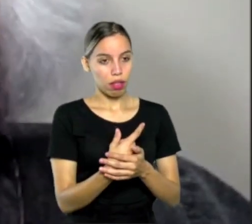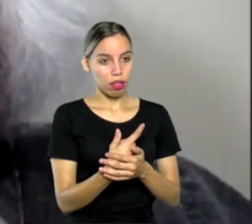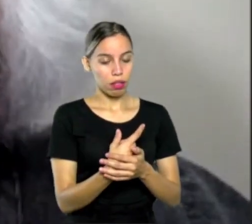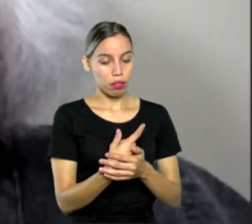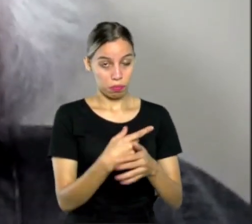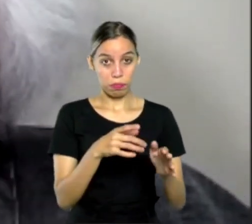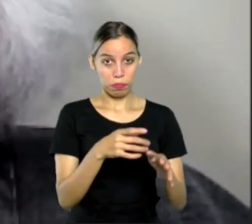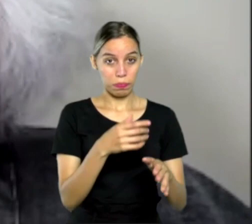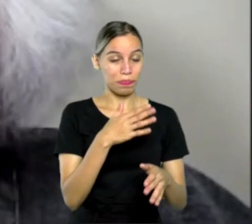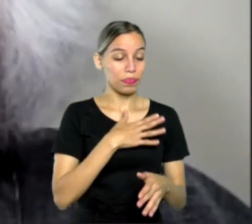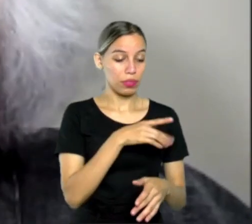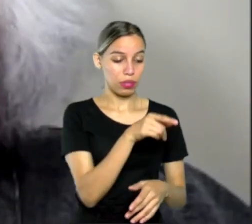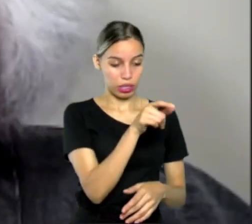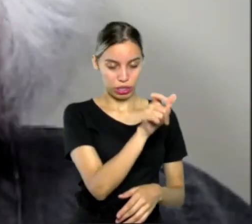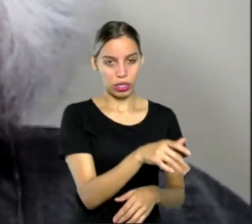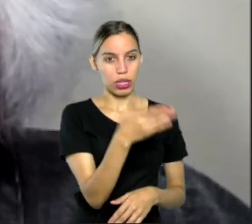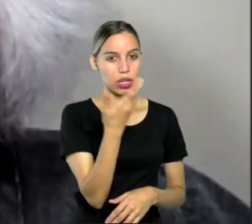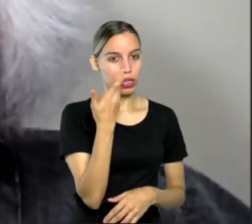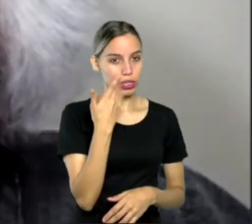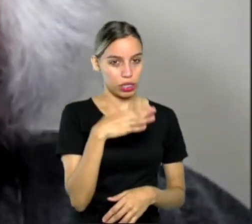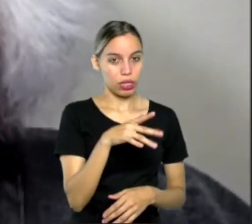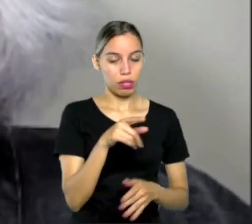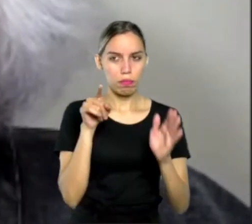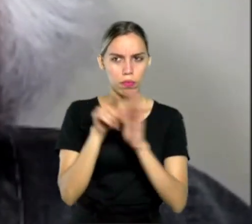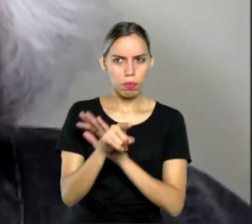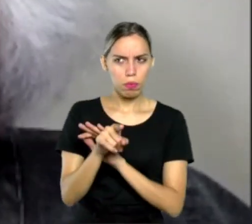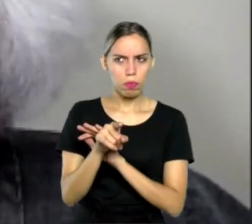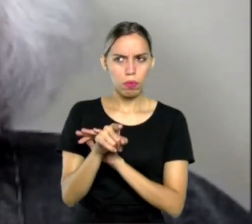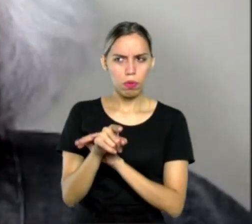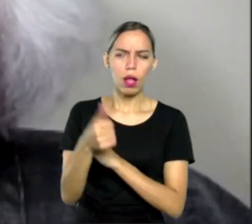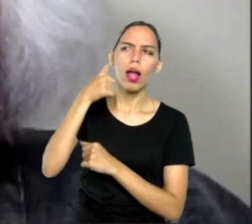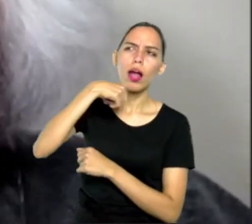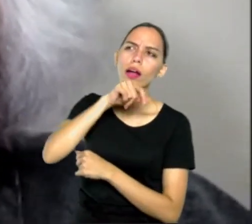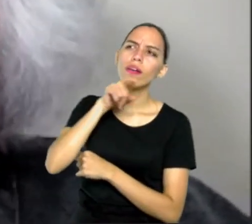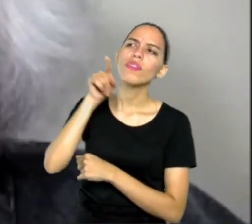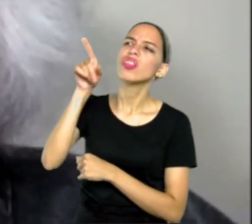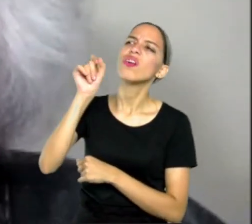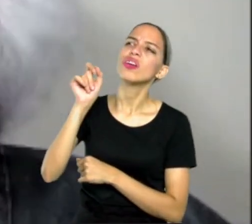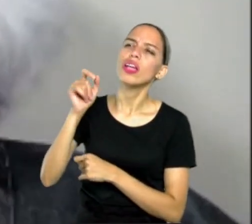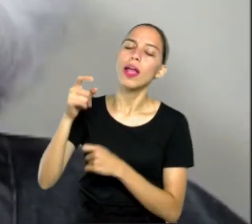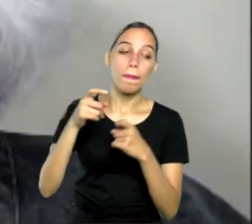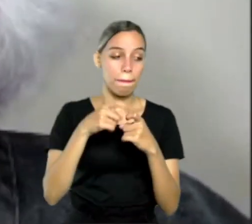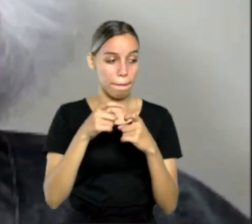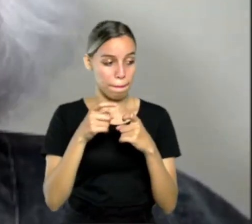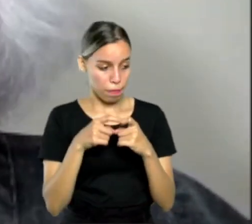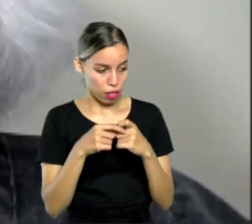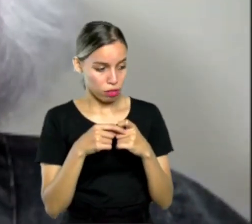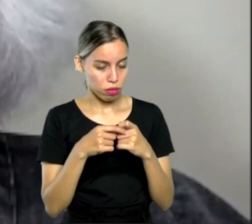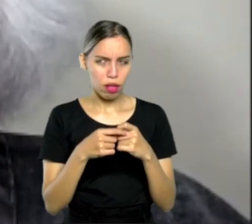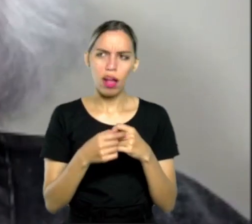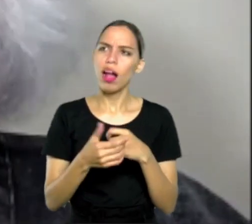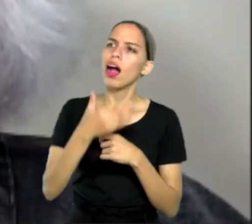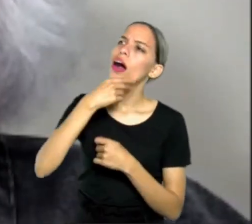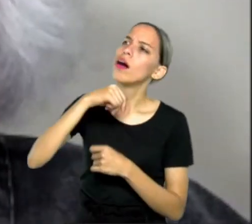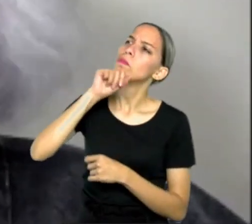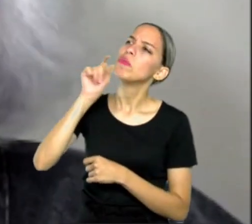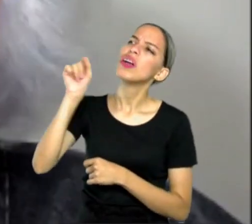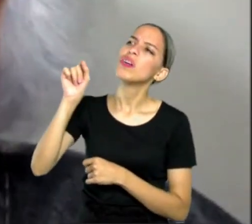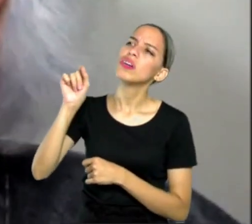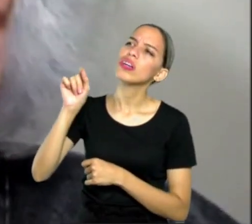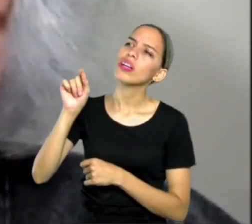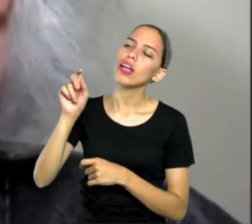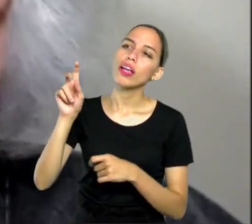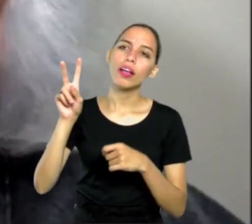faz? Eu cuido das pessoas. E o papai? O papai cuida dos bichos, ele é veterinário. E a vovó? A vovozinha, ela me chamava